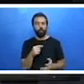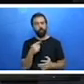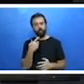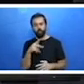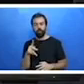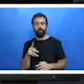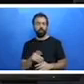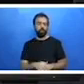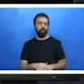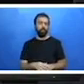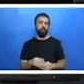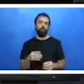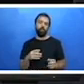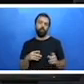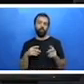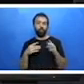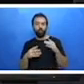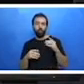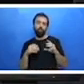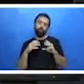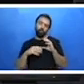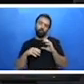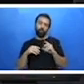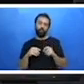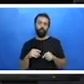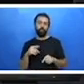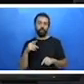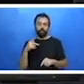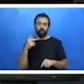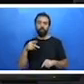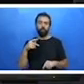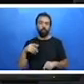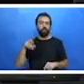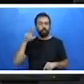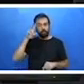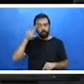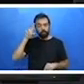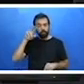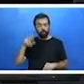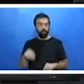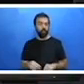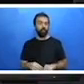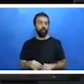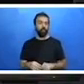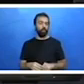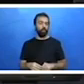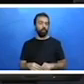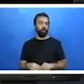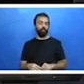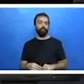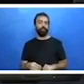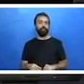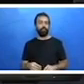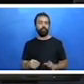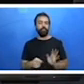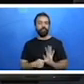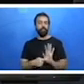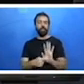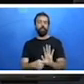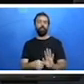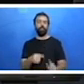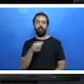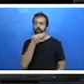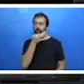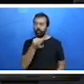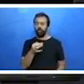ou alegria. Então aqui na explicação ela fala que ele expressa opiniões sobre ações das pessoas, aconselhando,